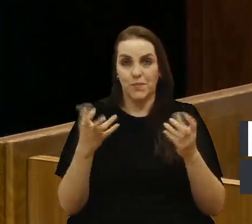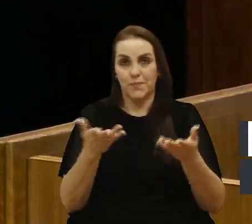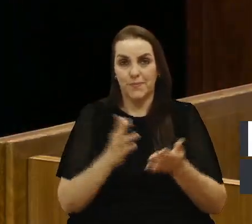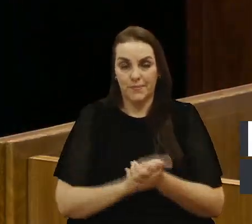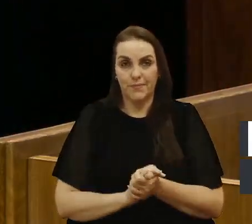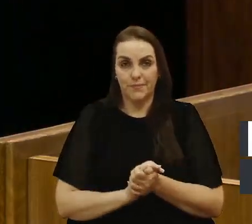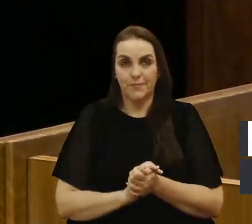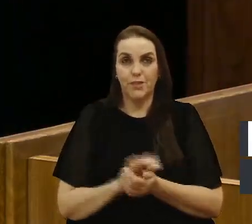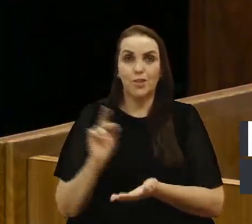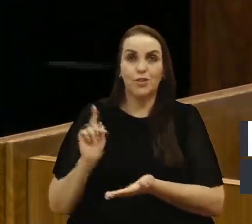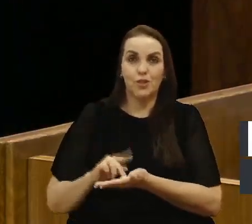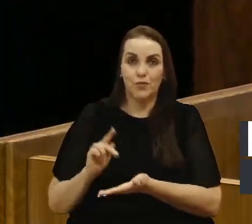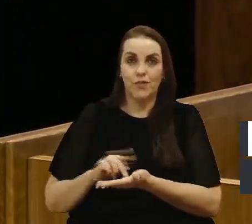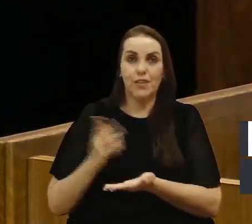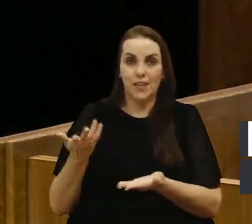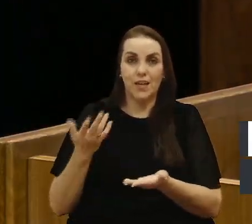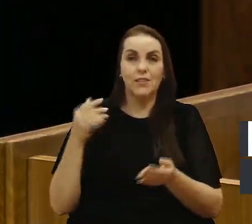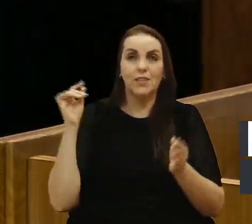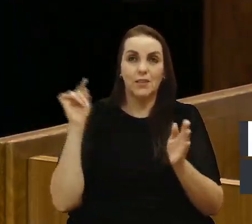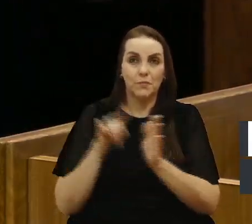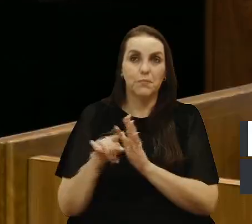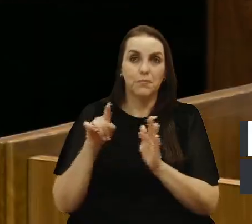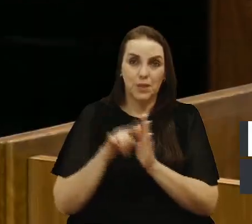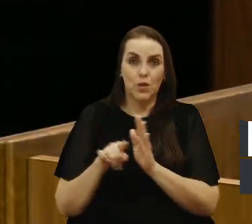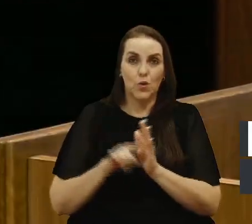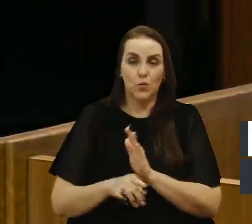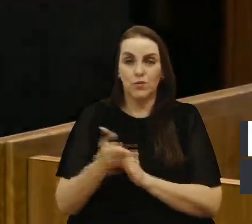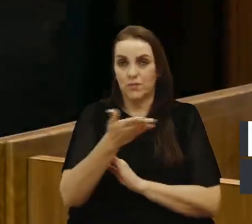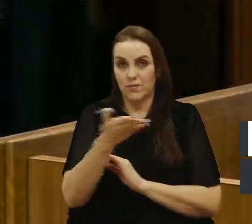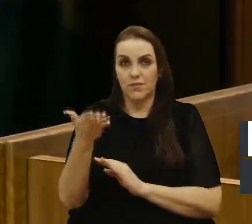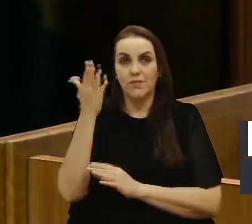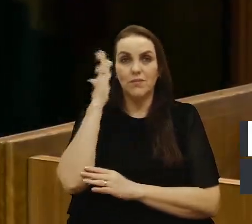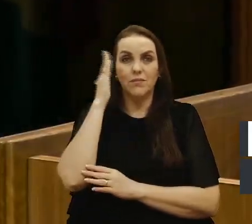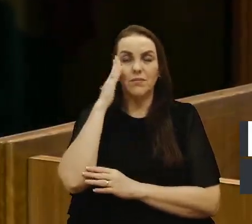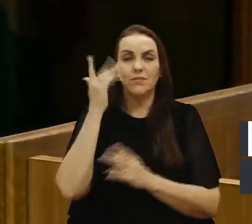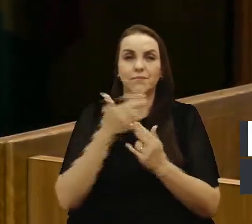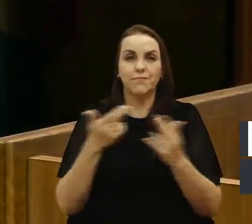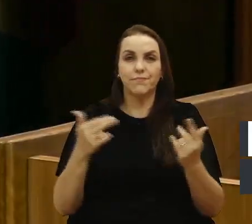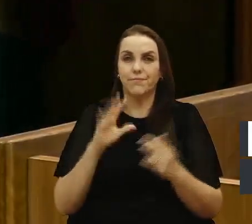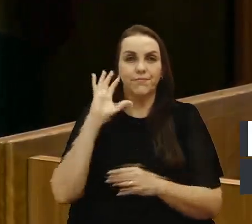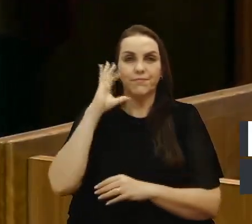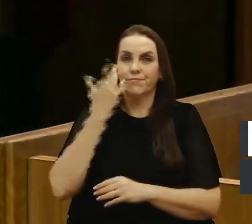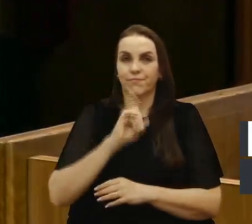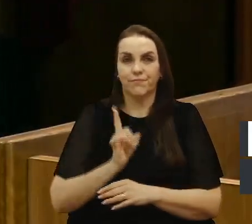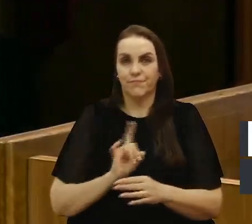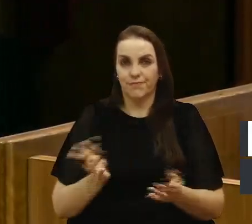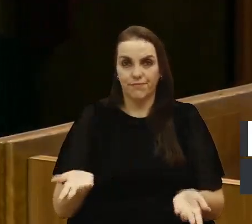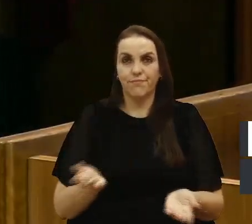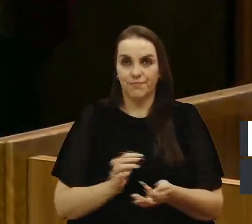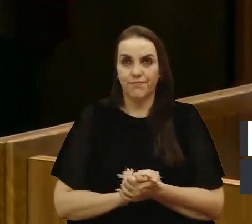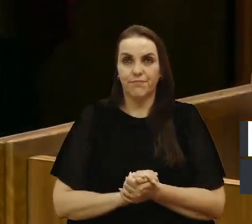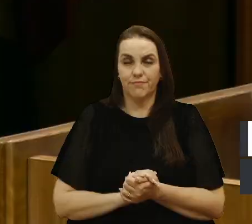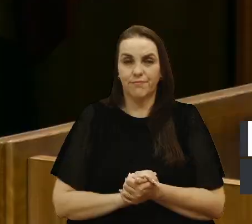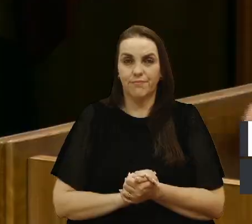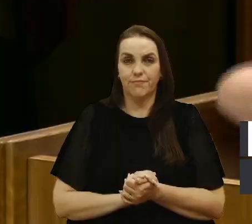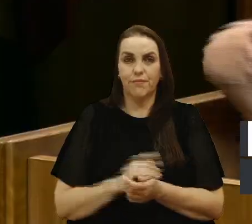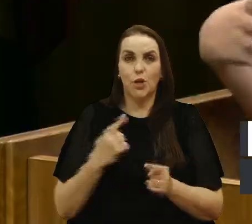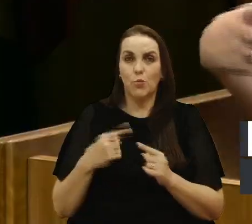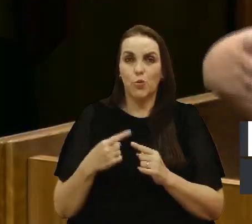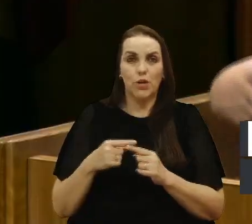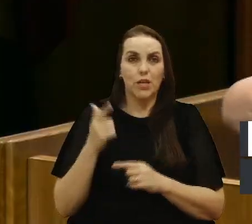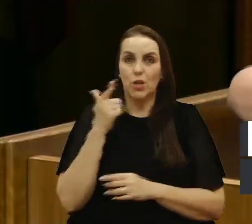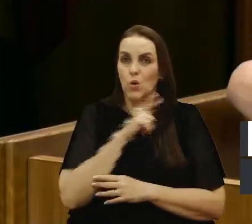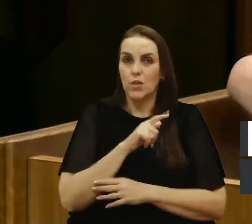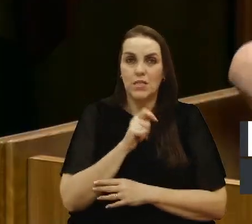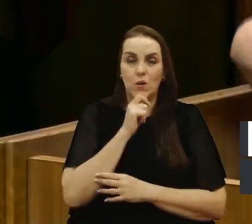realmente muitas das perguntas que estão aqui, a gente sabe que as coisas realmente não aconteceram, daqui a pouco porque não conseguimos